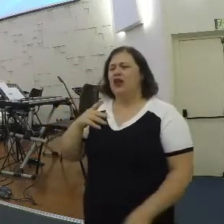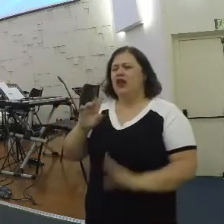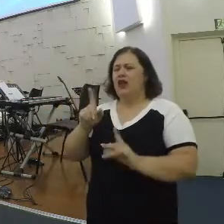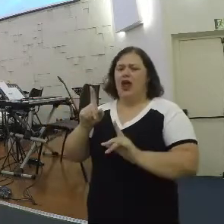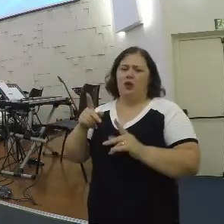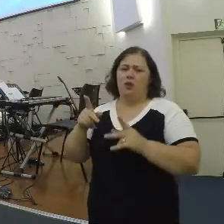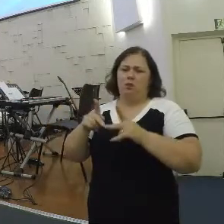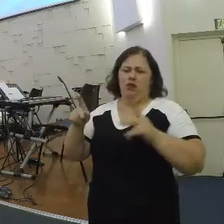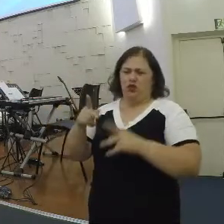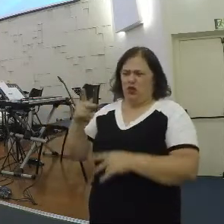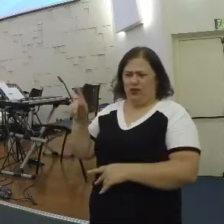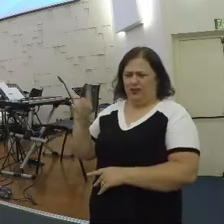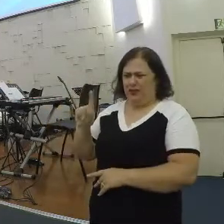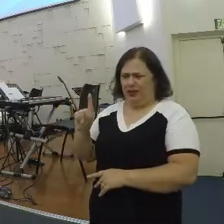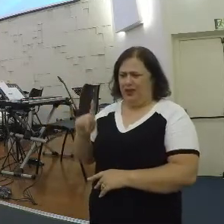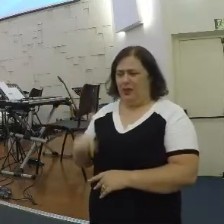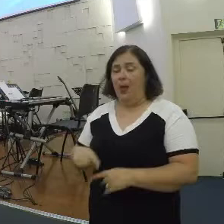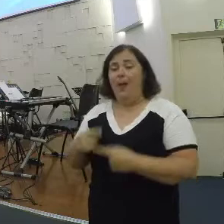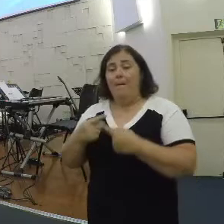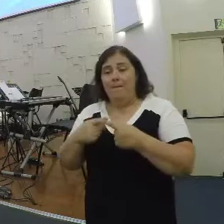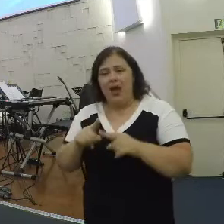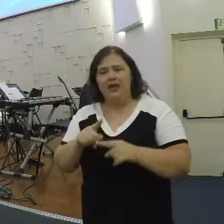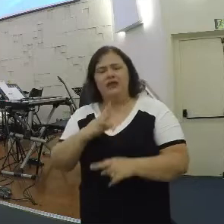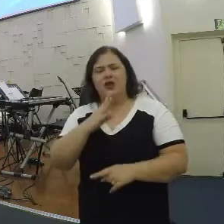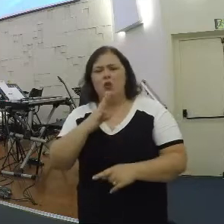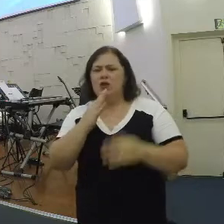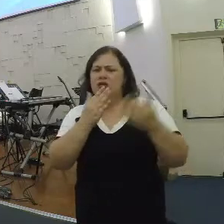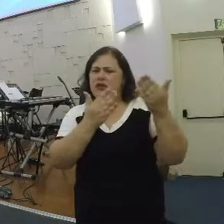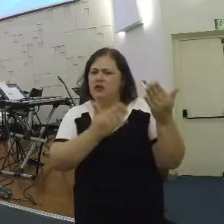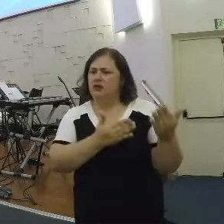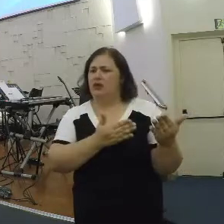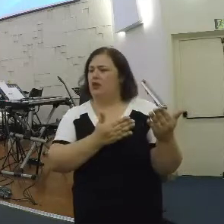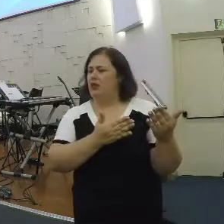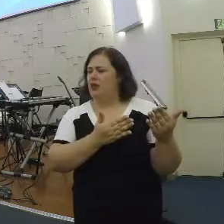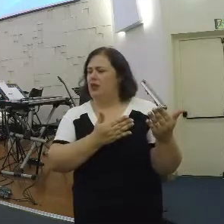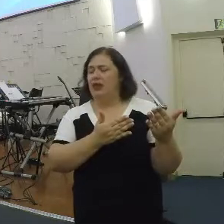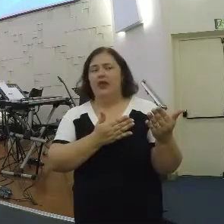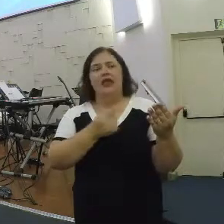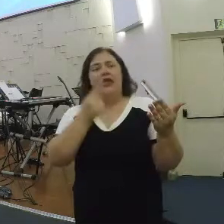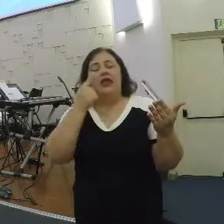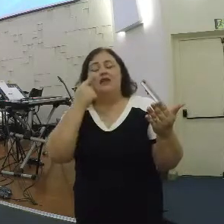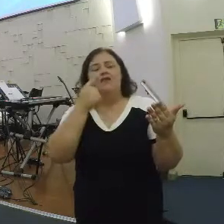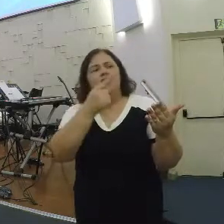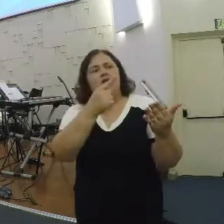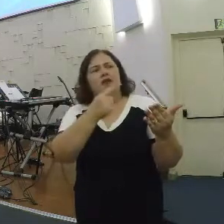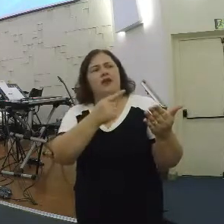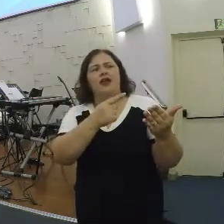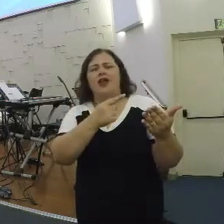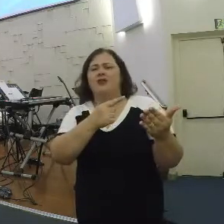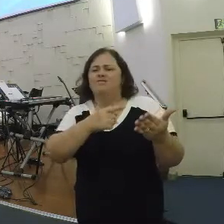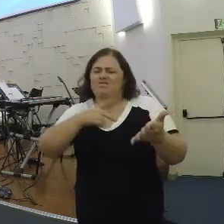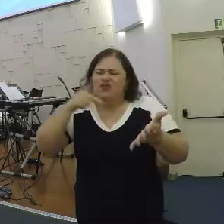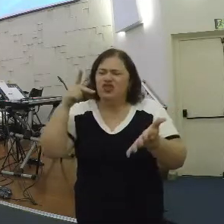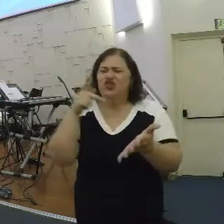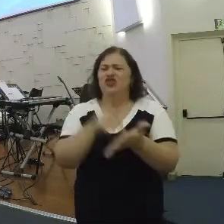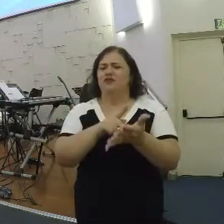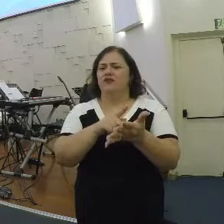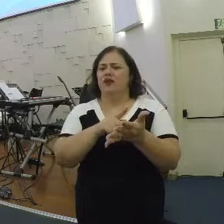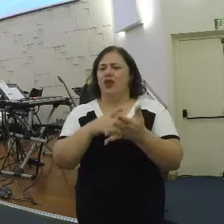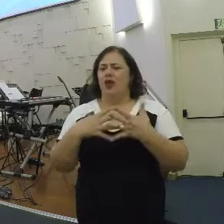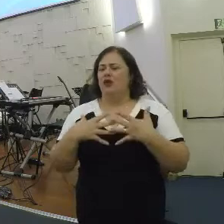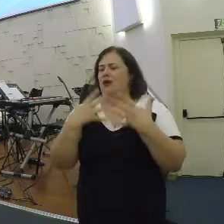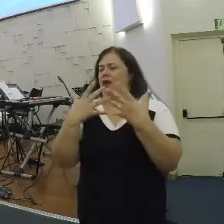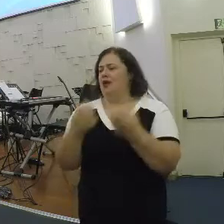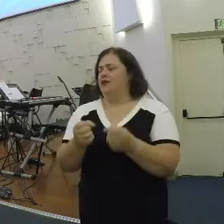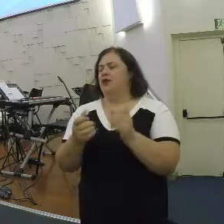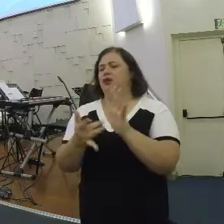bem, que finalmente pôde ouvir com atenção o Evangelho, porque como ela disse, quando ela era uma adolescente na igreja, ela